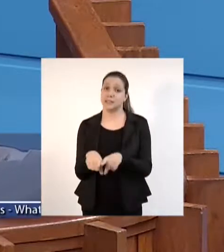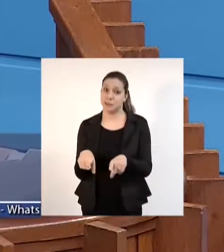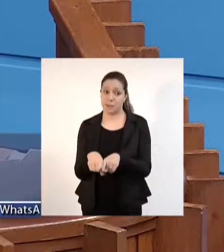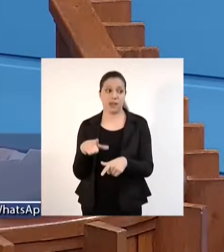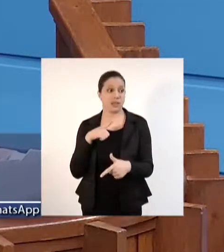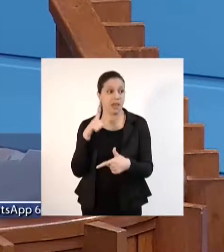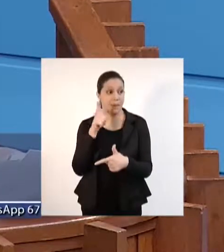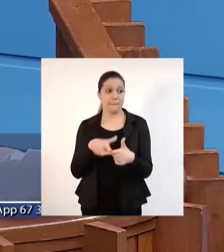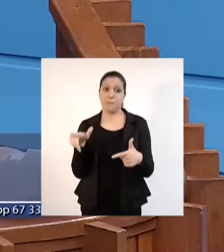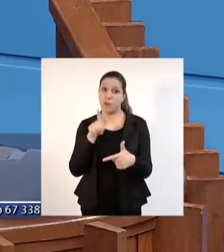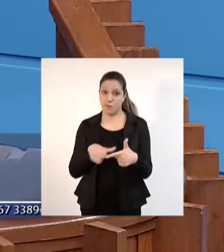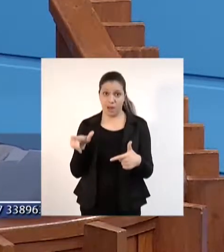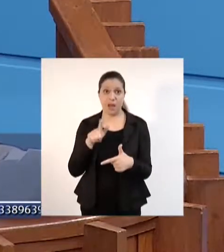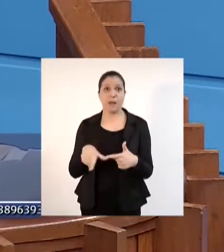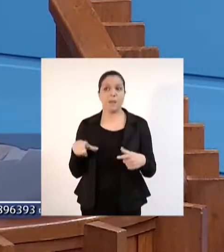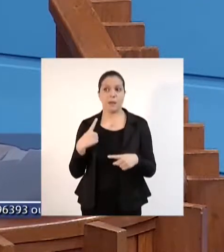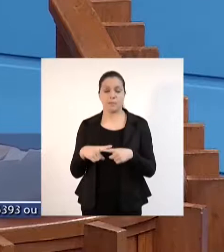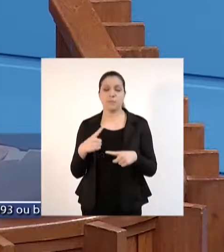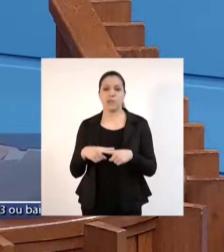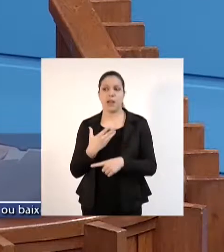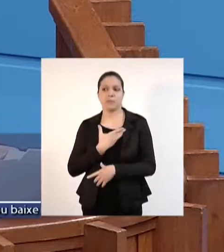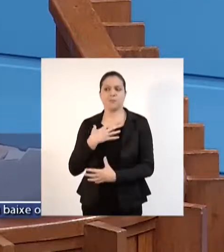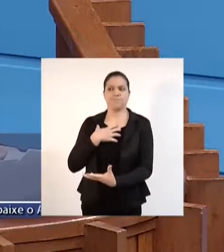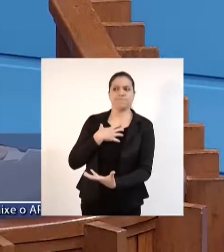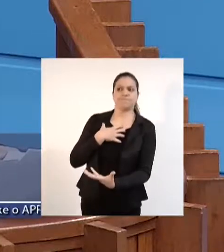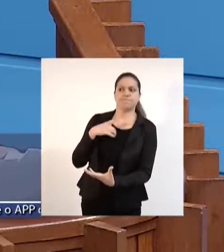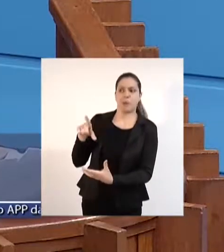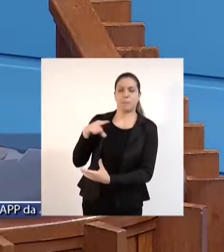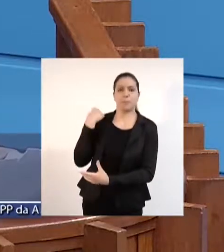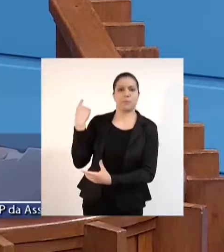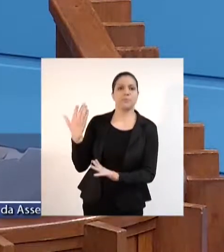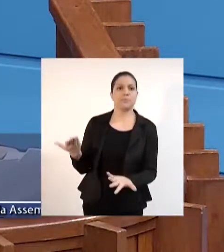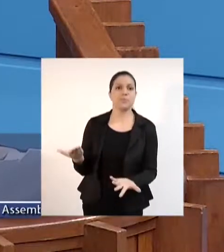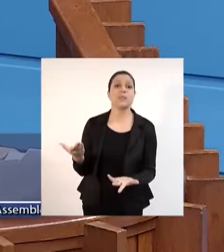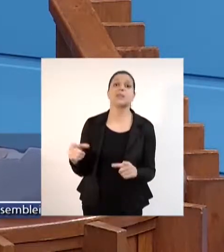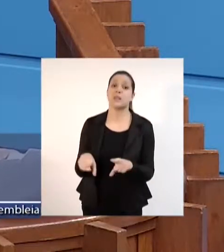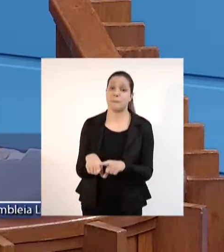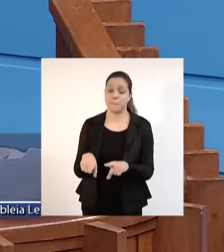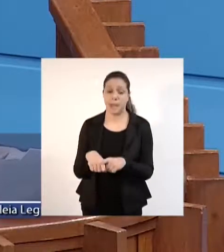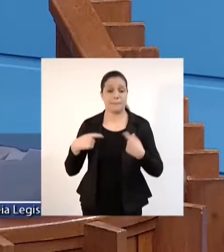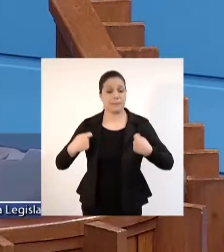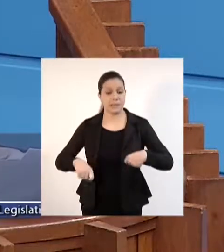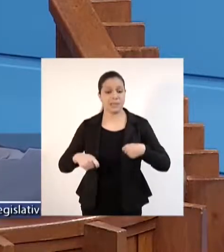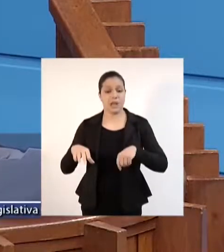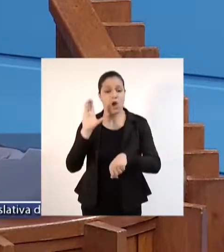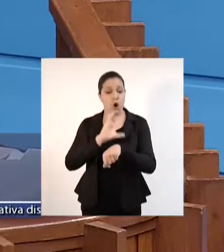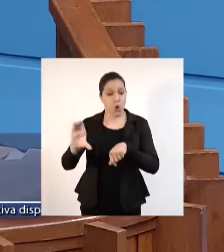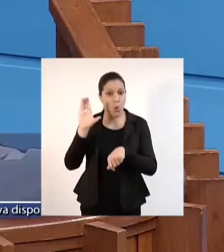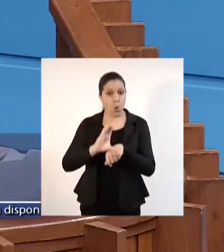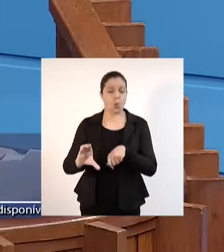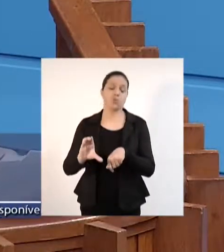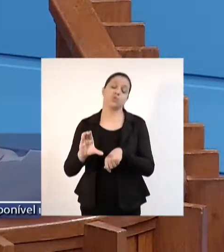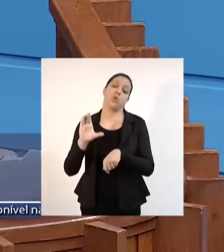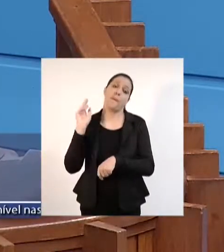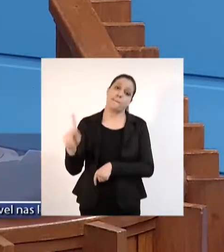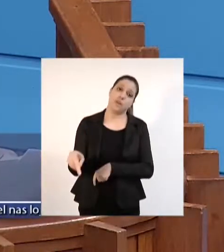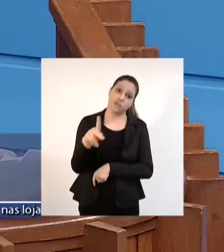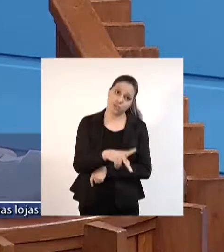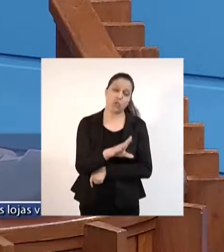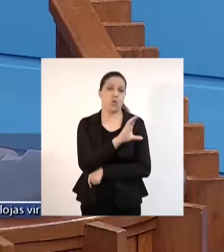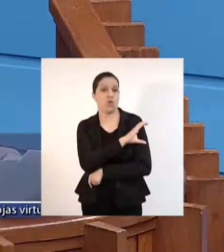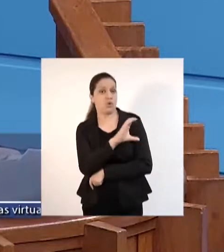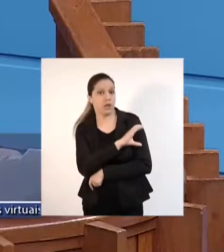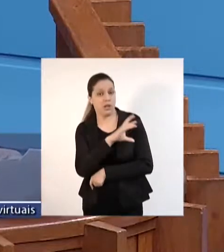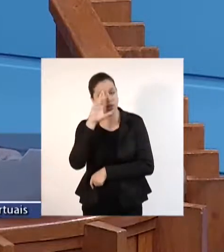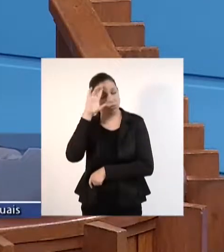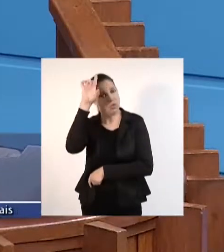problema e também outra demanda para mais empatia e preparo de professores, diretores e coordenadores para lidar com a saúde mental